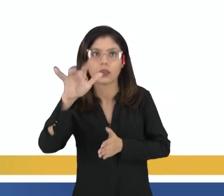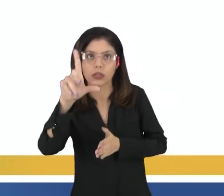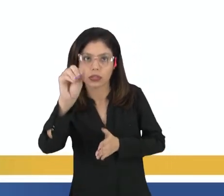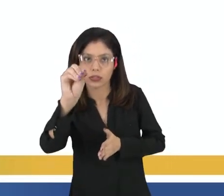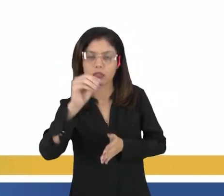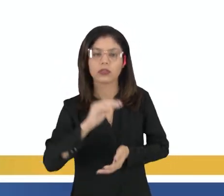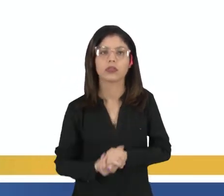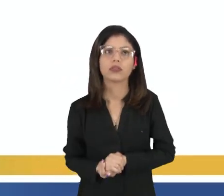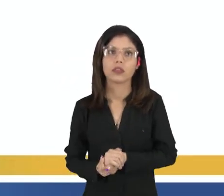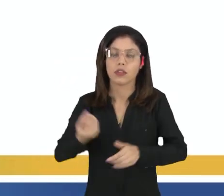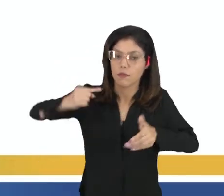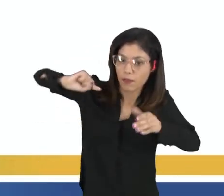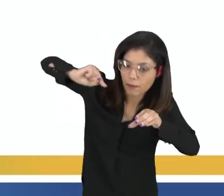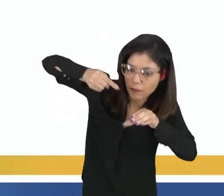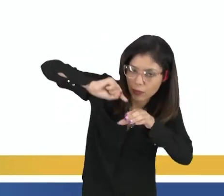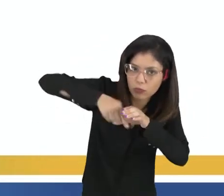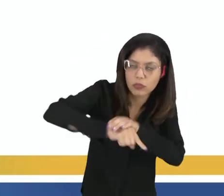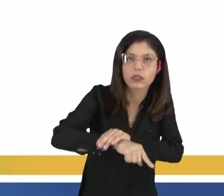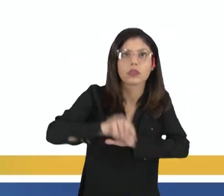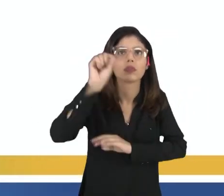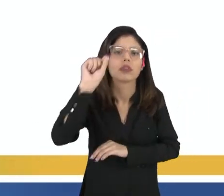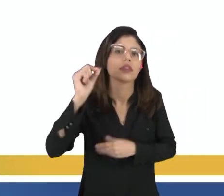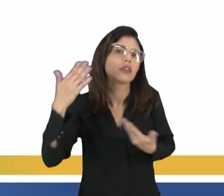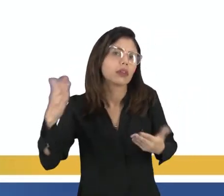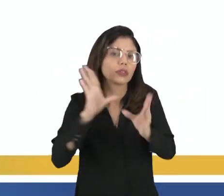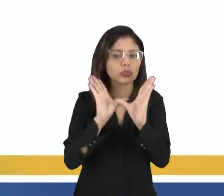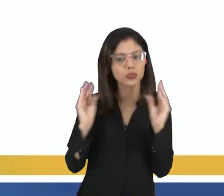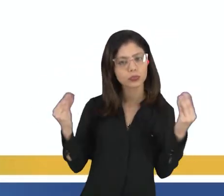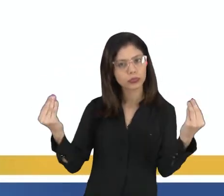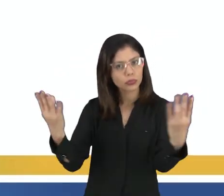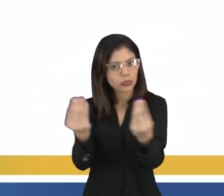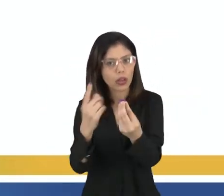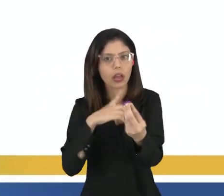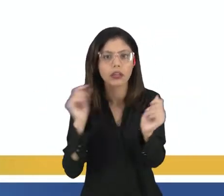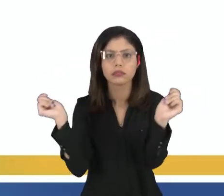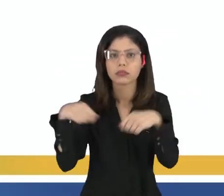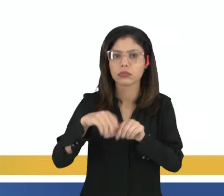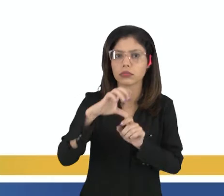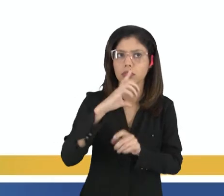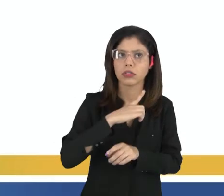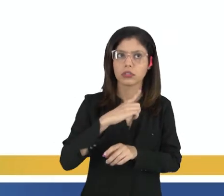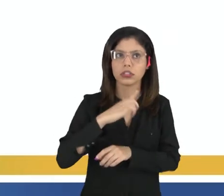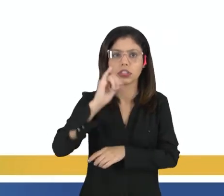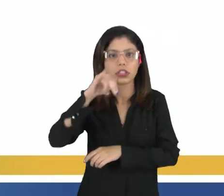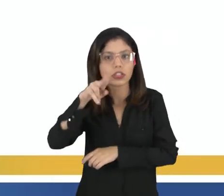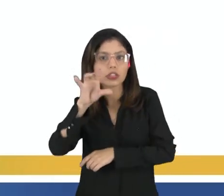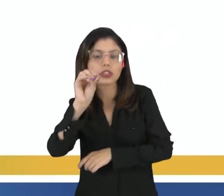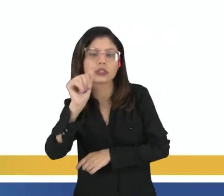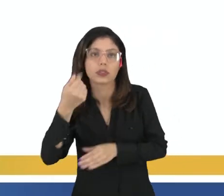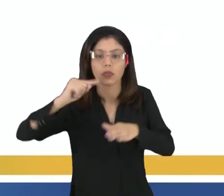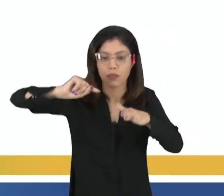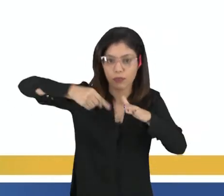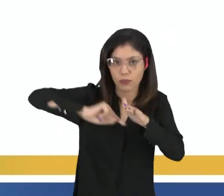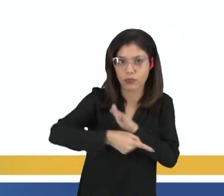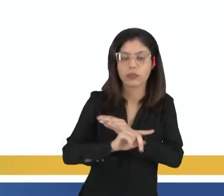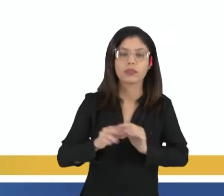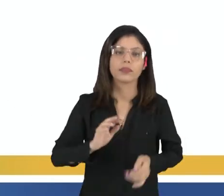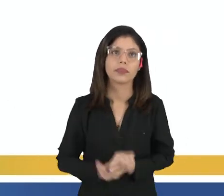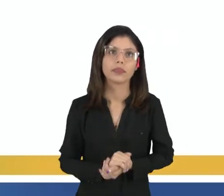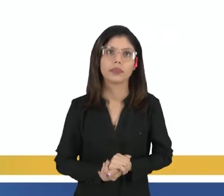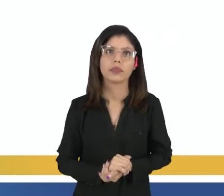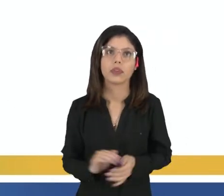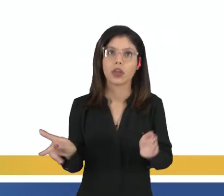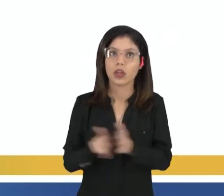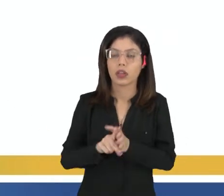um eletrólito. O que é um eletrólito? É uma substância que contém íons fundido, ou